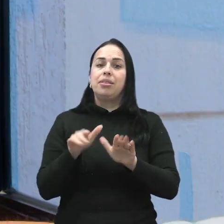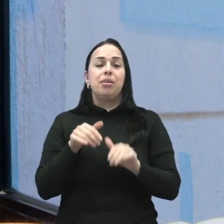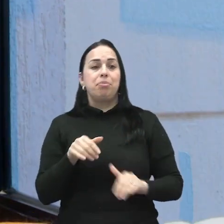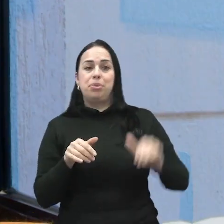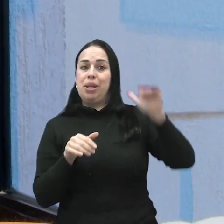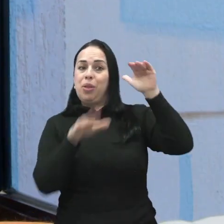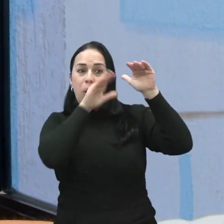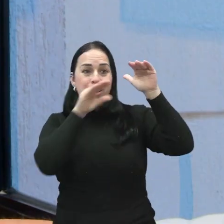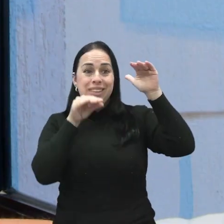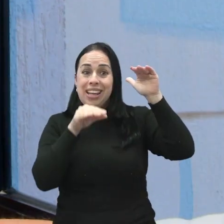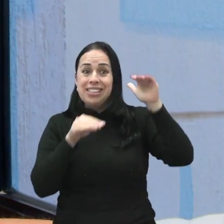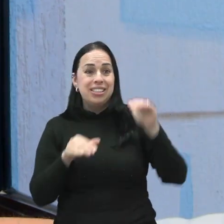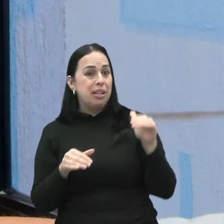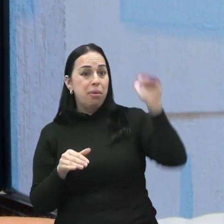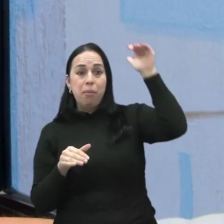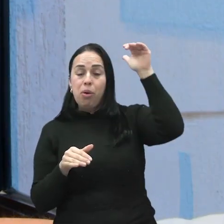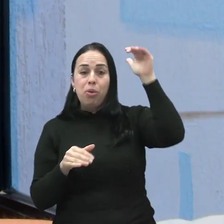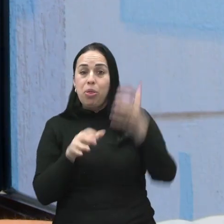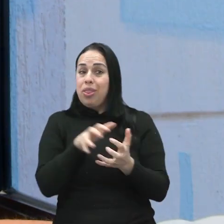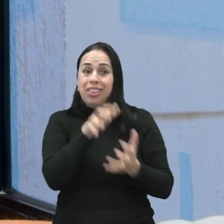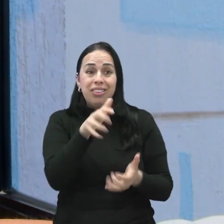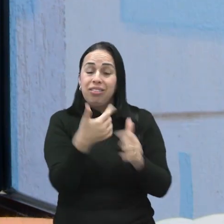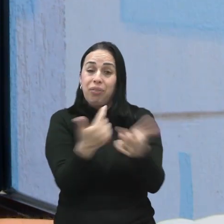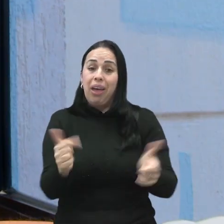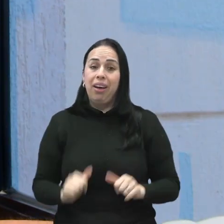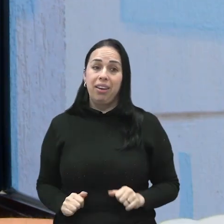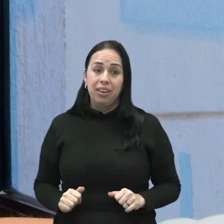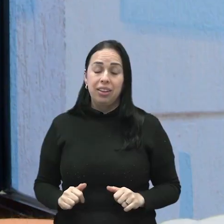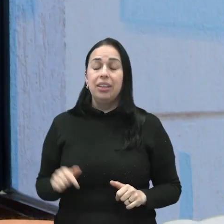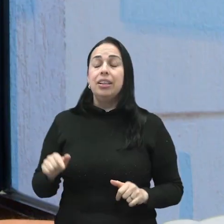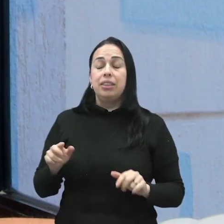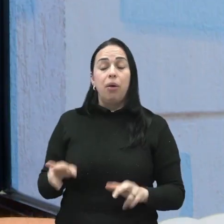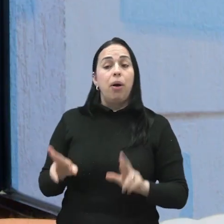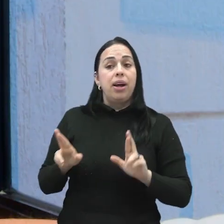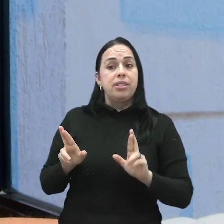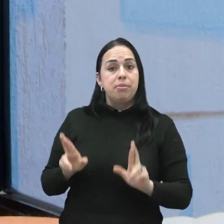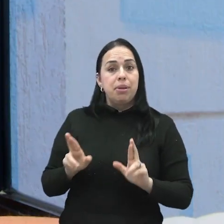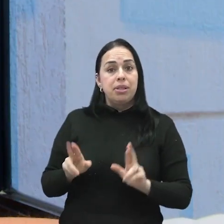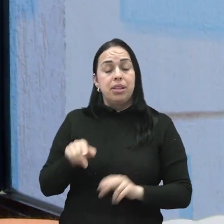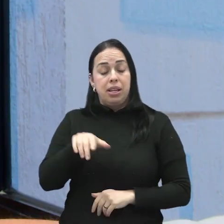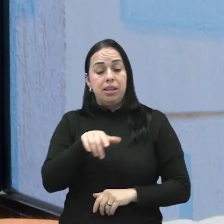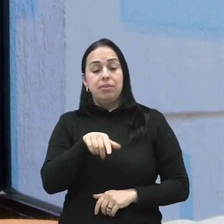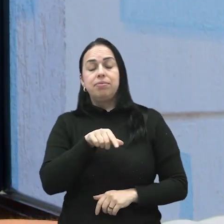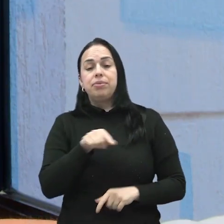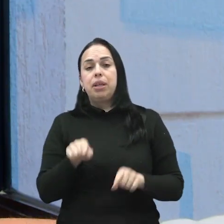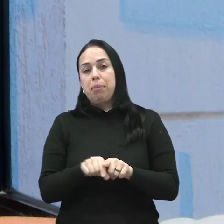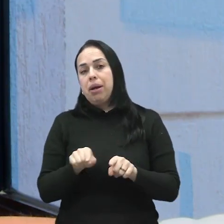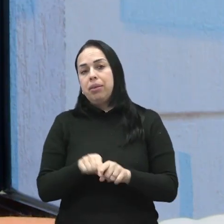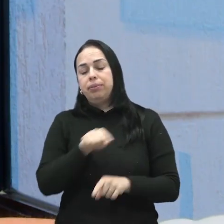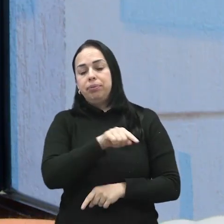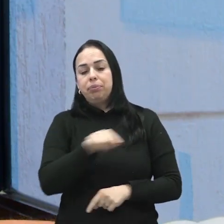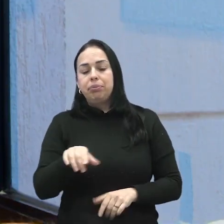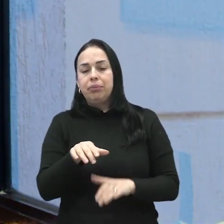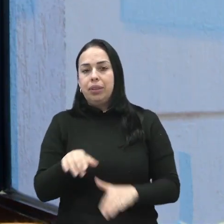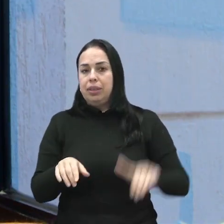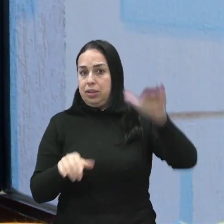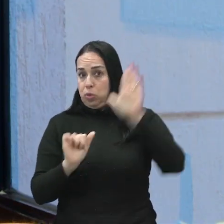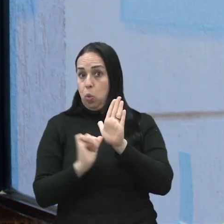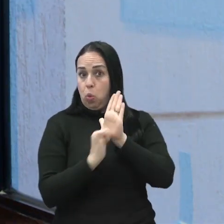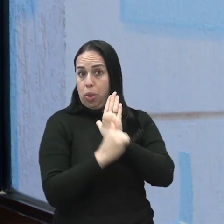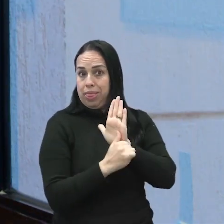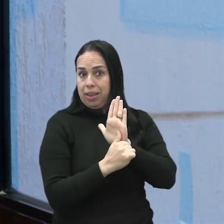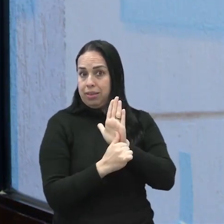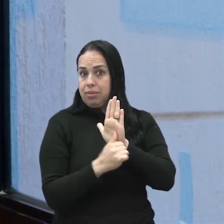políticas públicas para os adolescentes e muito menos para os idosos. E a expectativa de vida de uma pessoa